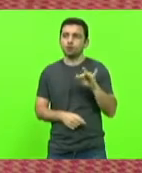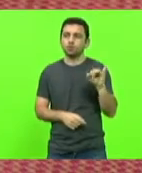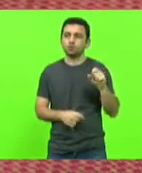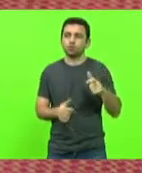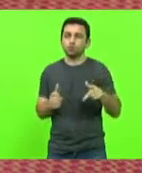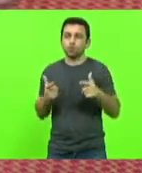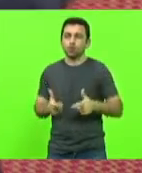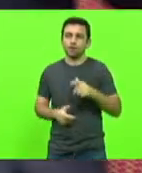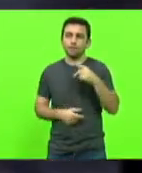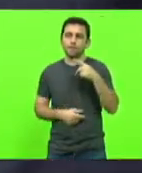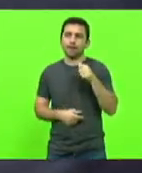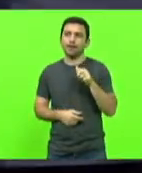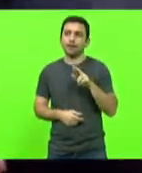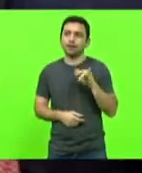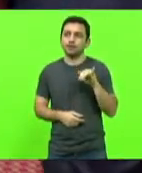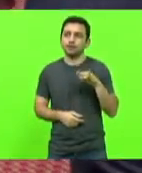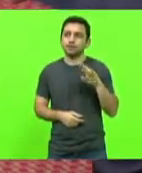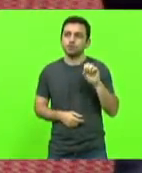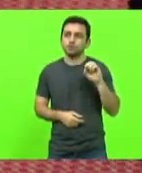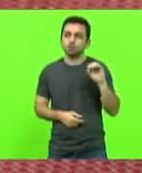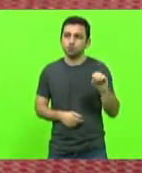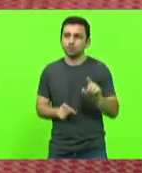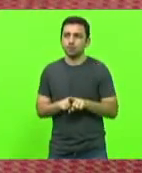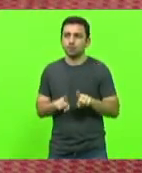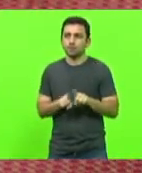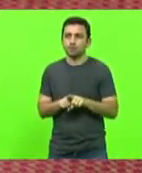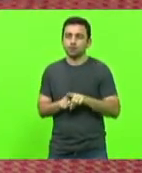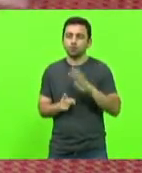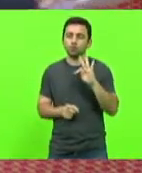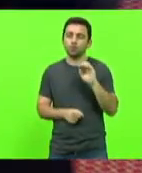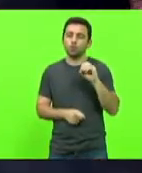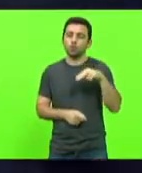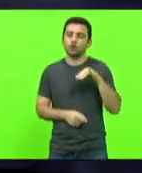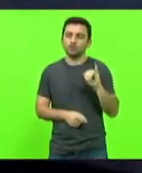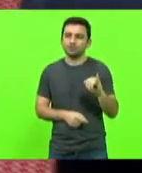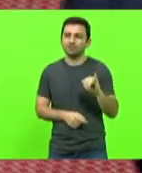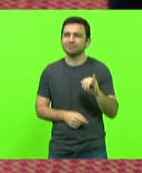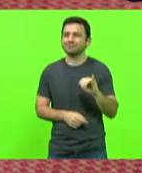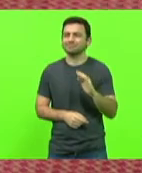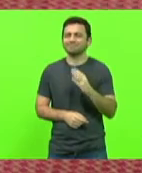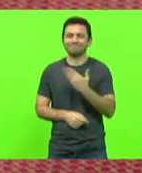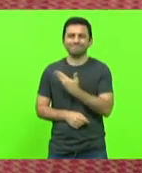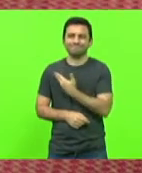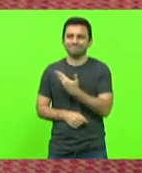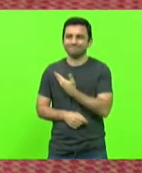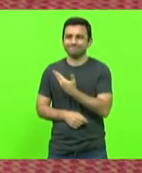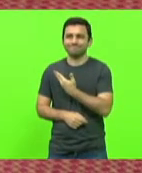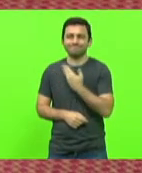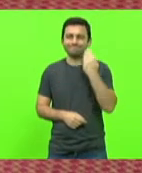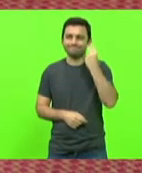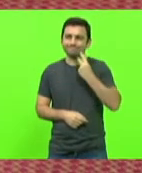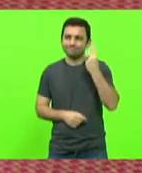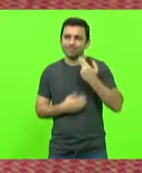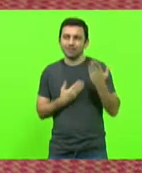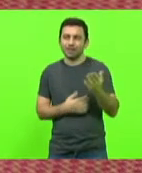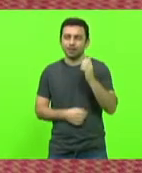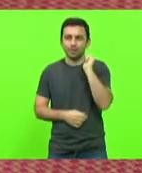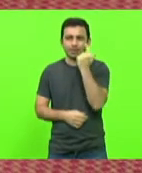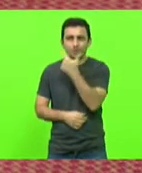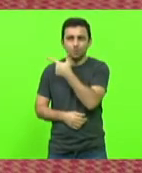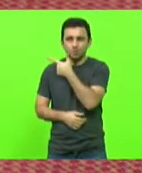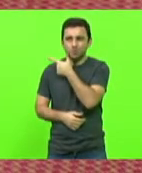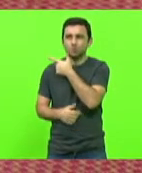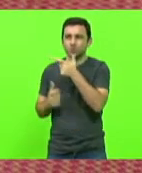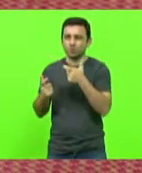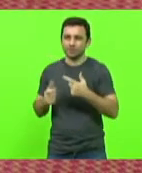o Tony Freitas e o Ignaldo, nossos amigos e vereadores de Abelardo Luz,